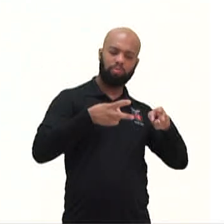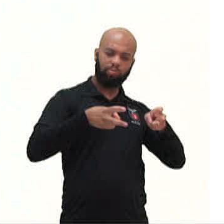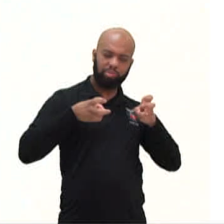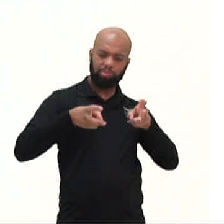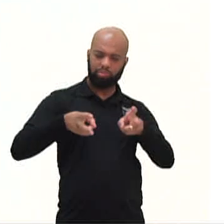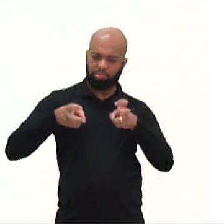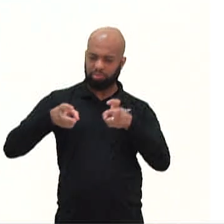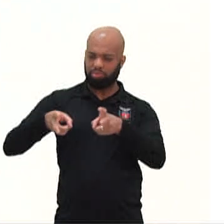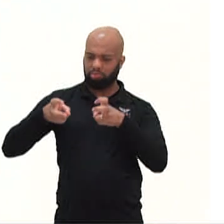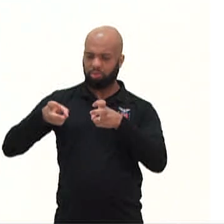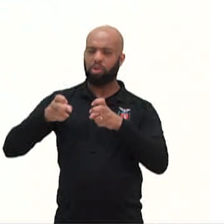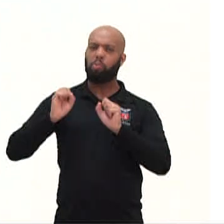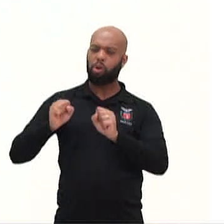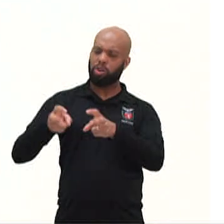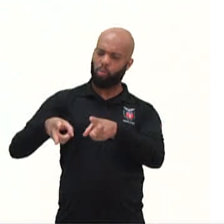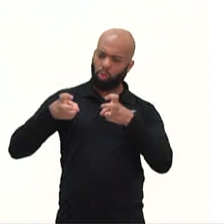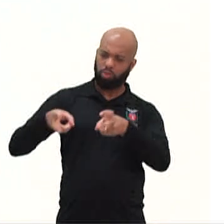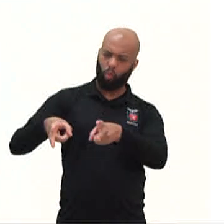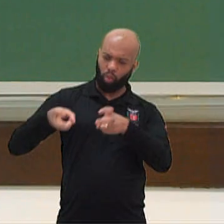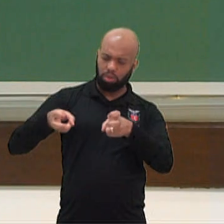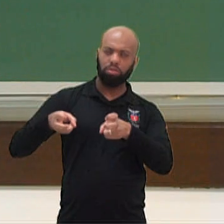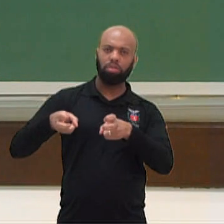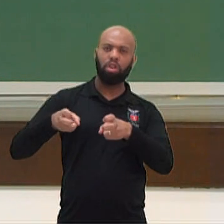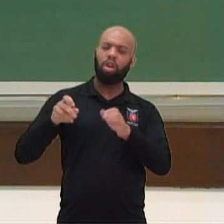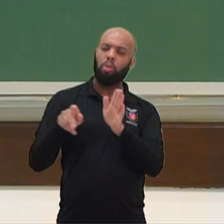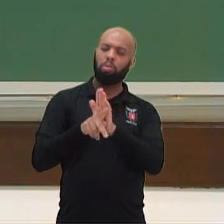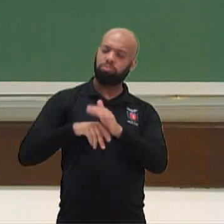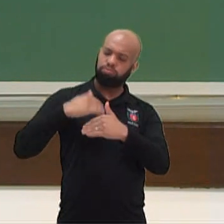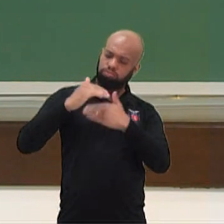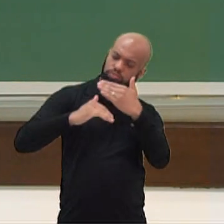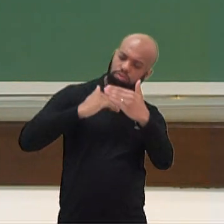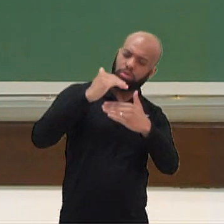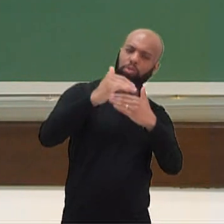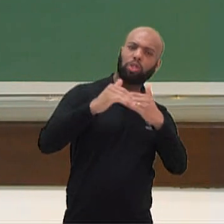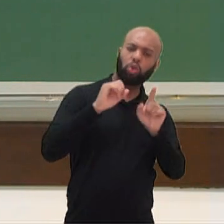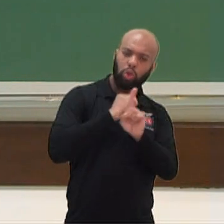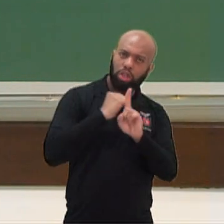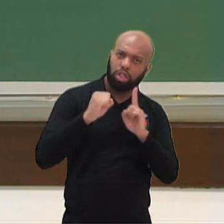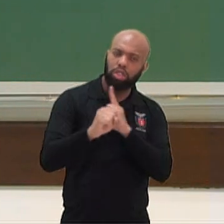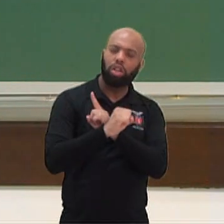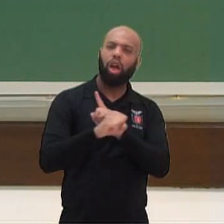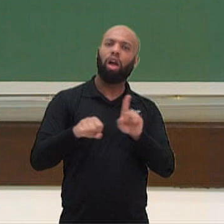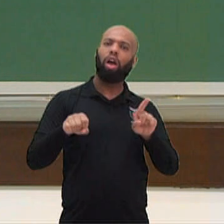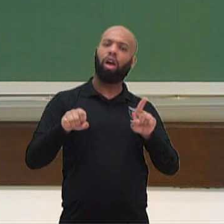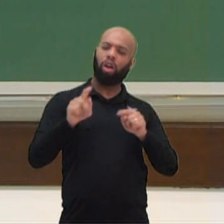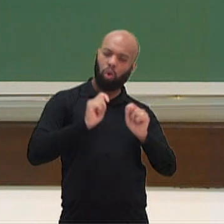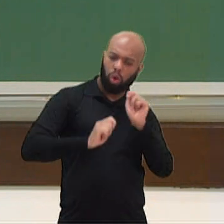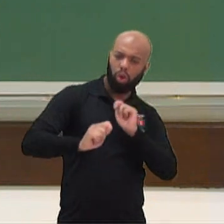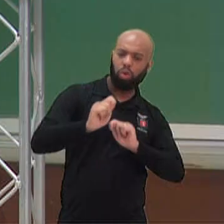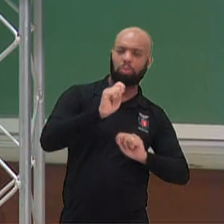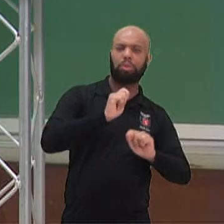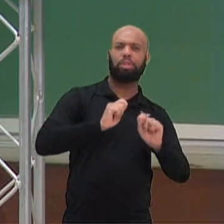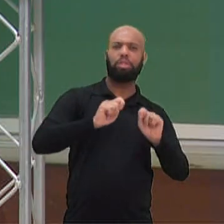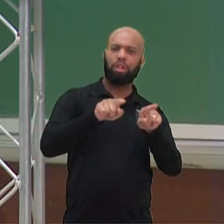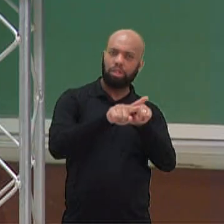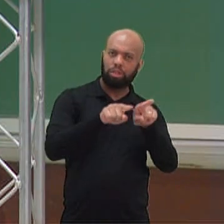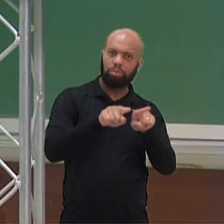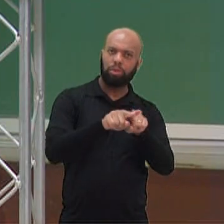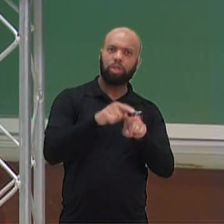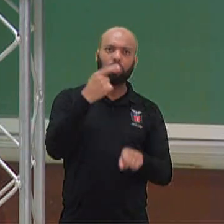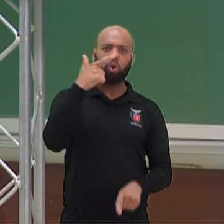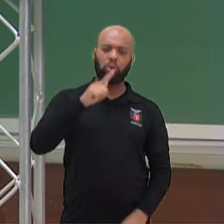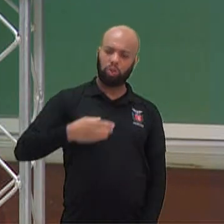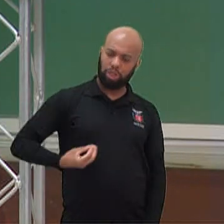podemos retirá-los para o nosso desenvolvimento social e econômico, para a nossa subsistência aí, né? Para que nós possamos